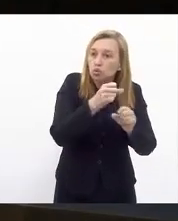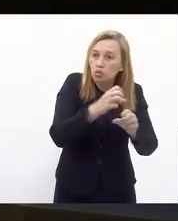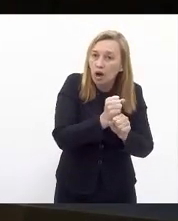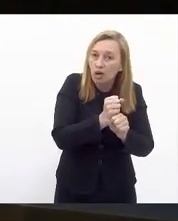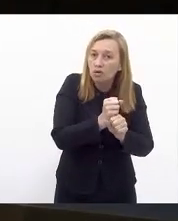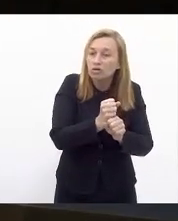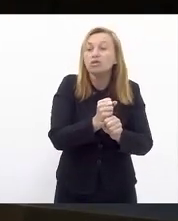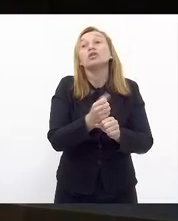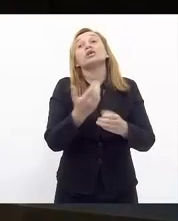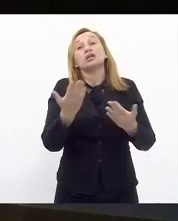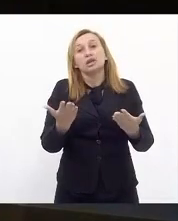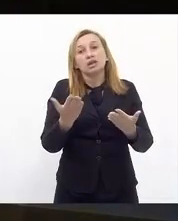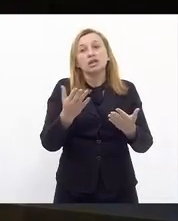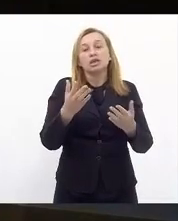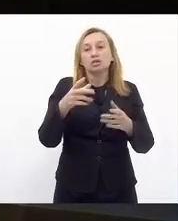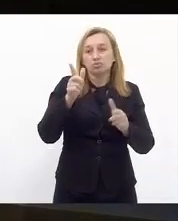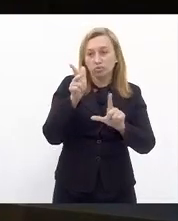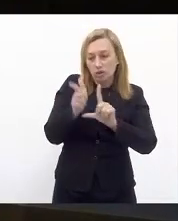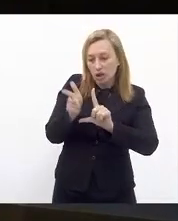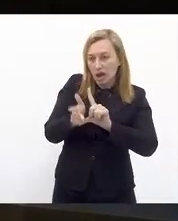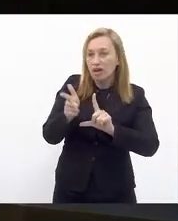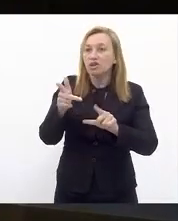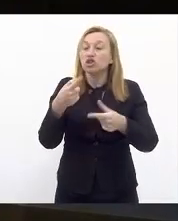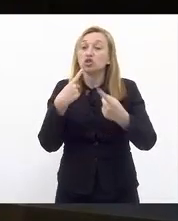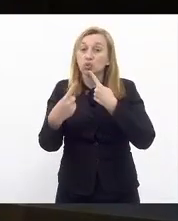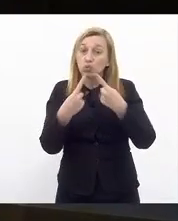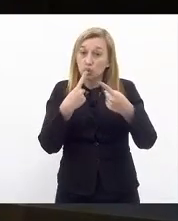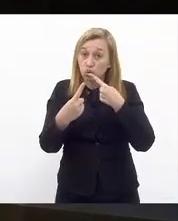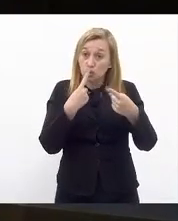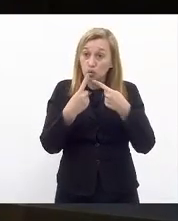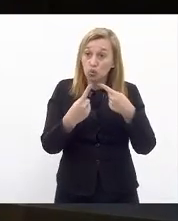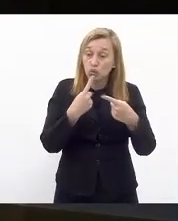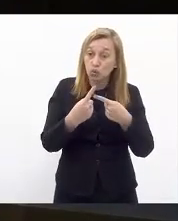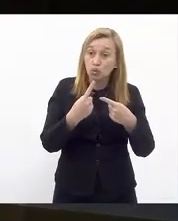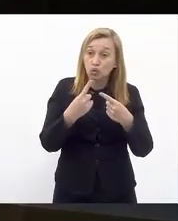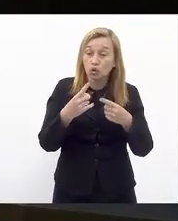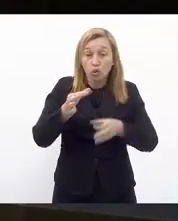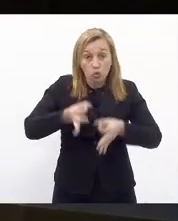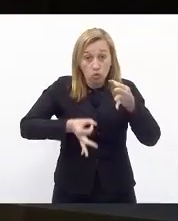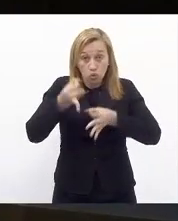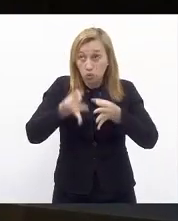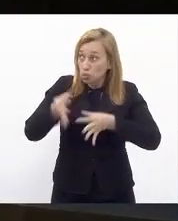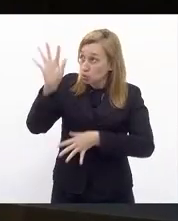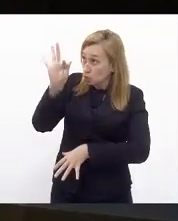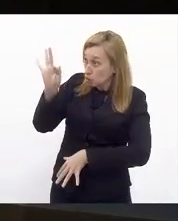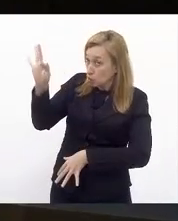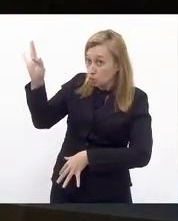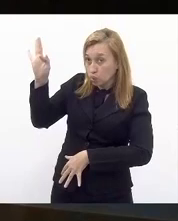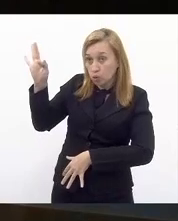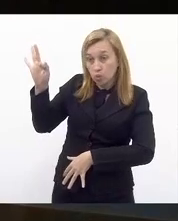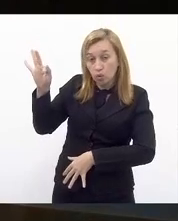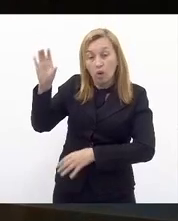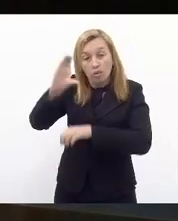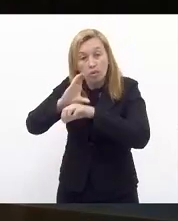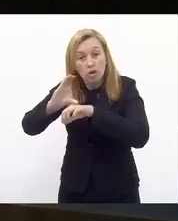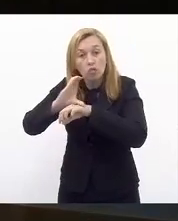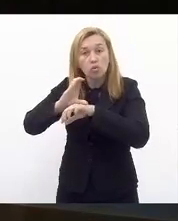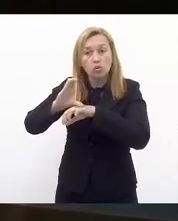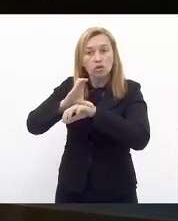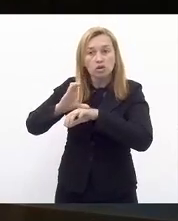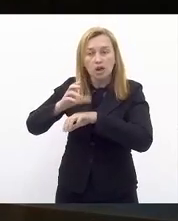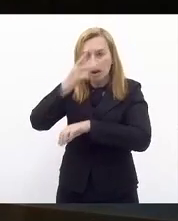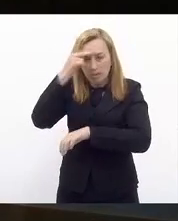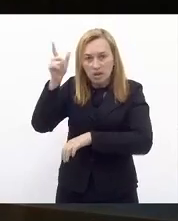Foi aí que inclusive numa Live a gente discutiu com juiz federal A constituição